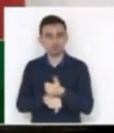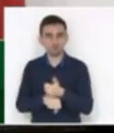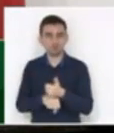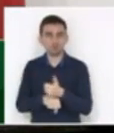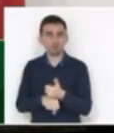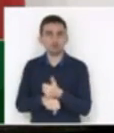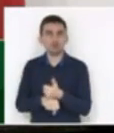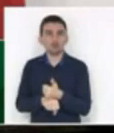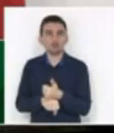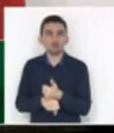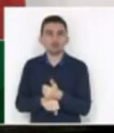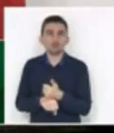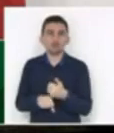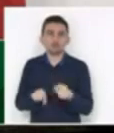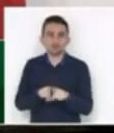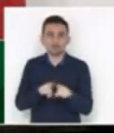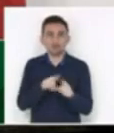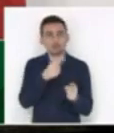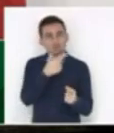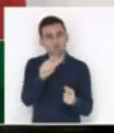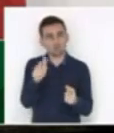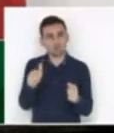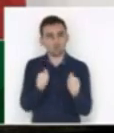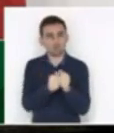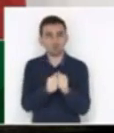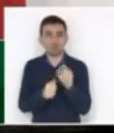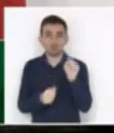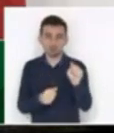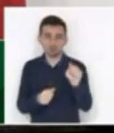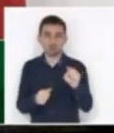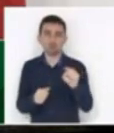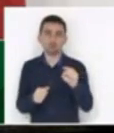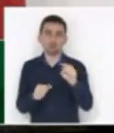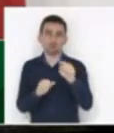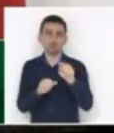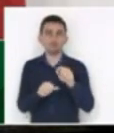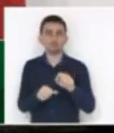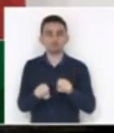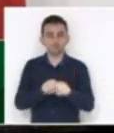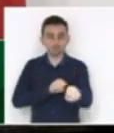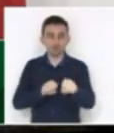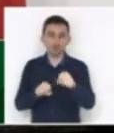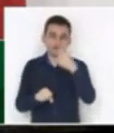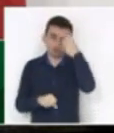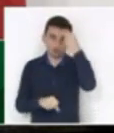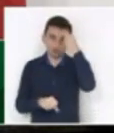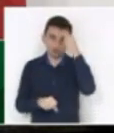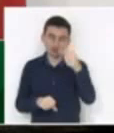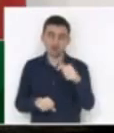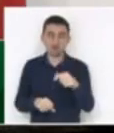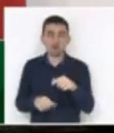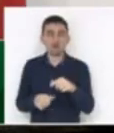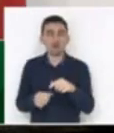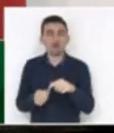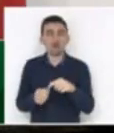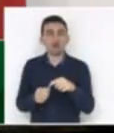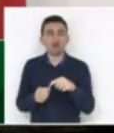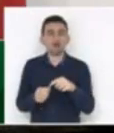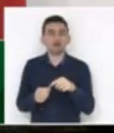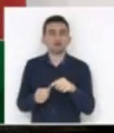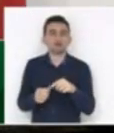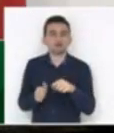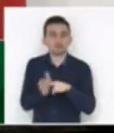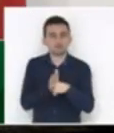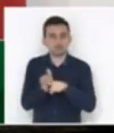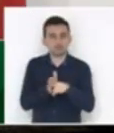demais profissionais, né, ele que era analista de sistema, né, e que prestava um excelente trabalho para o IBAMA, mas